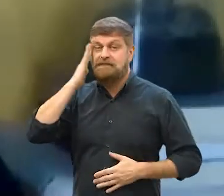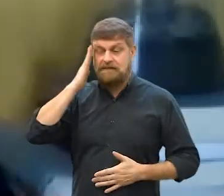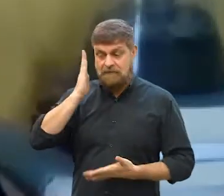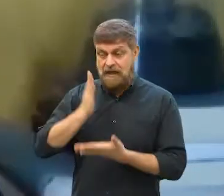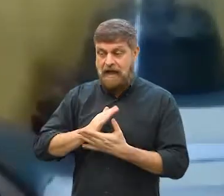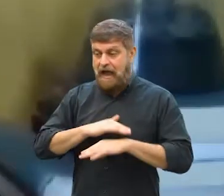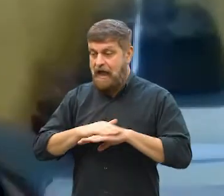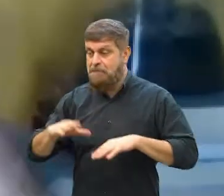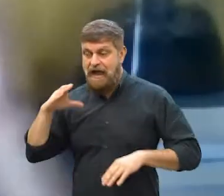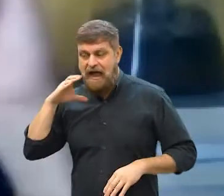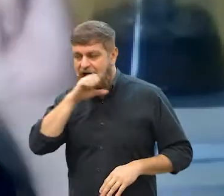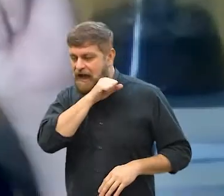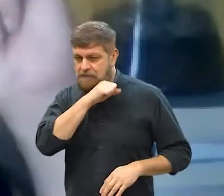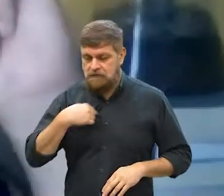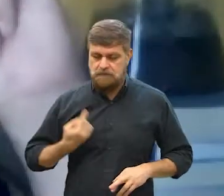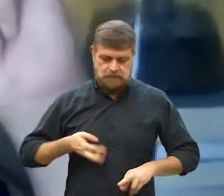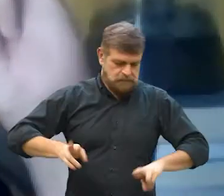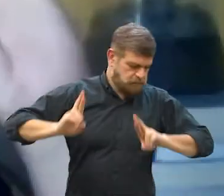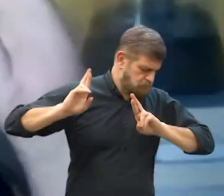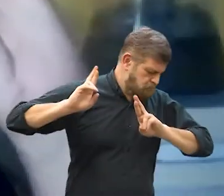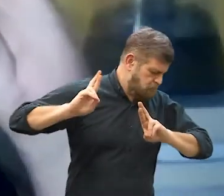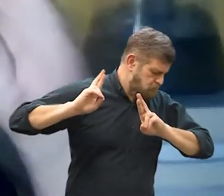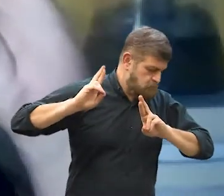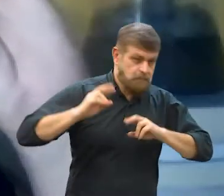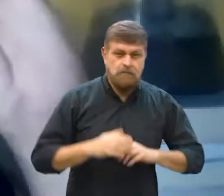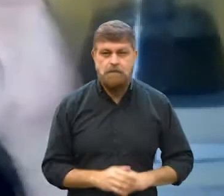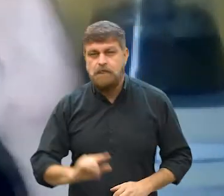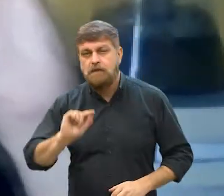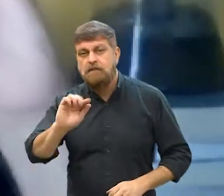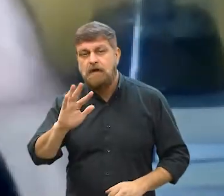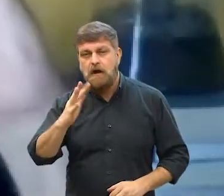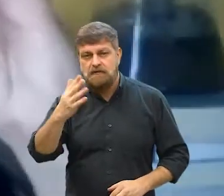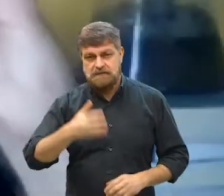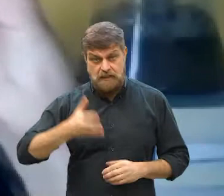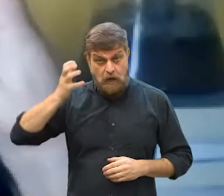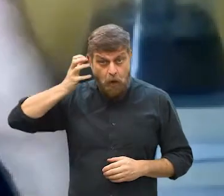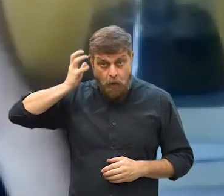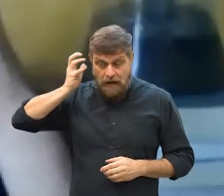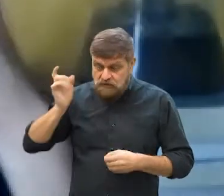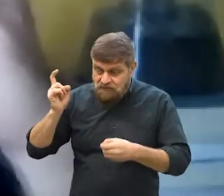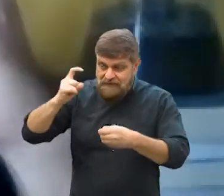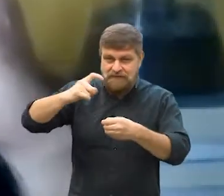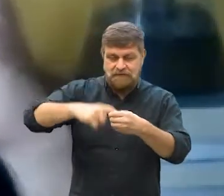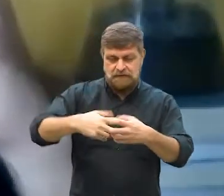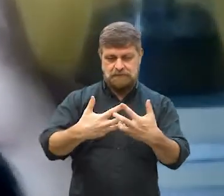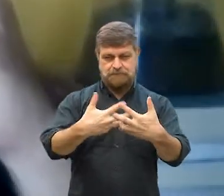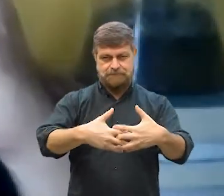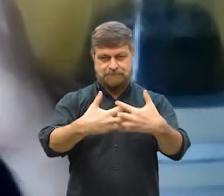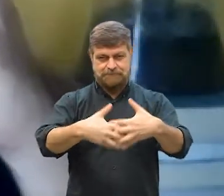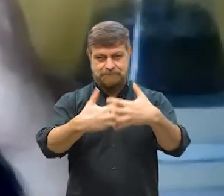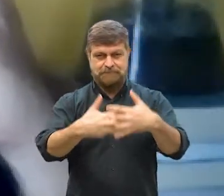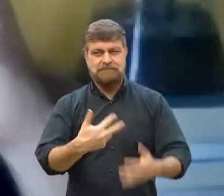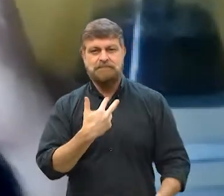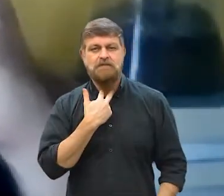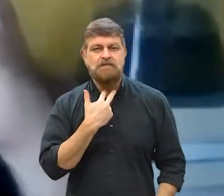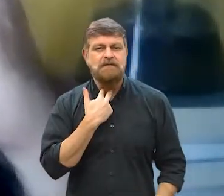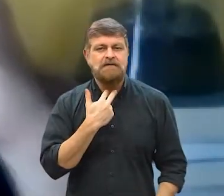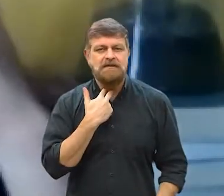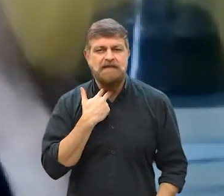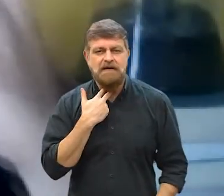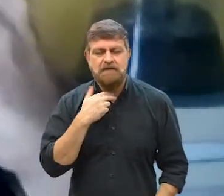acabar mais rápido possível Estamos torcendo todos para todos país Esse é o rádio pode voltar ele não deve deixar